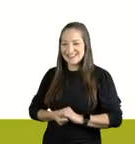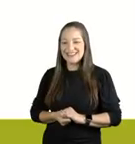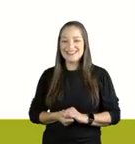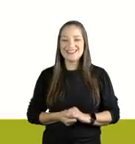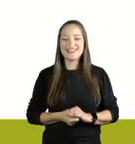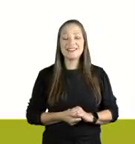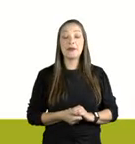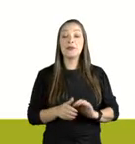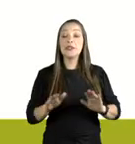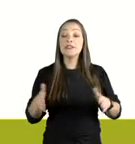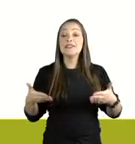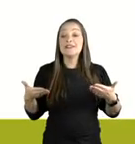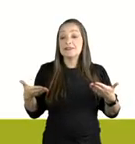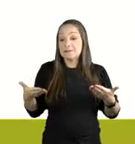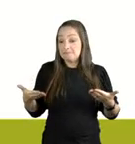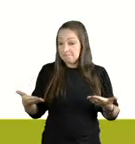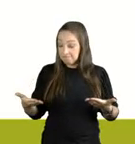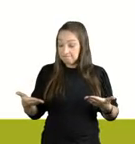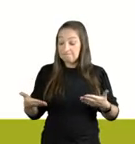Então,